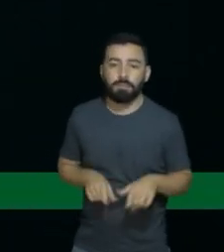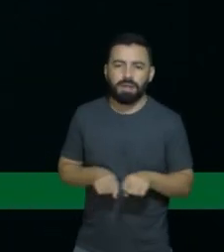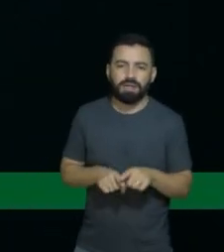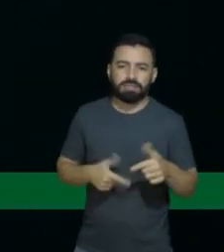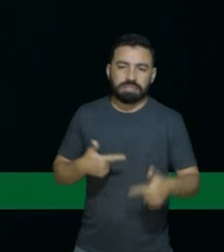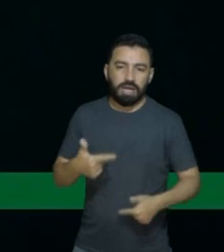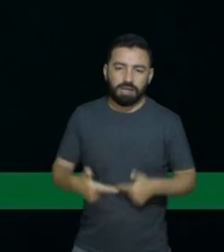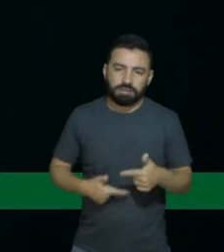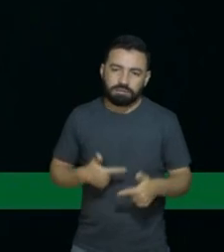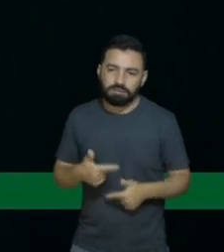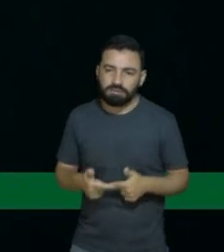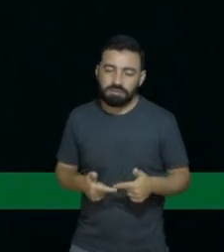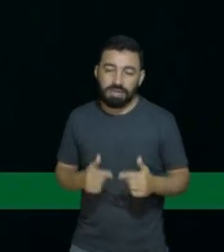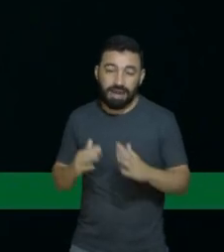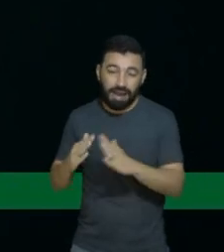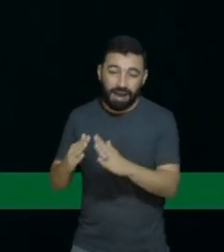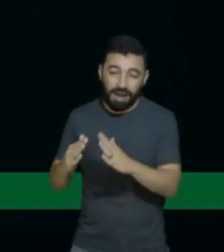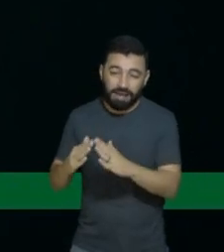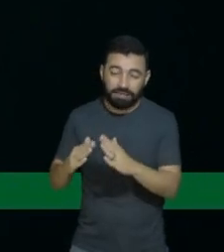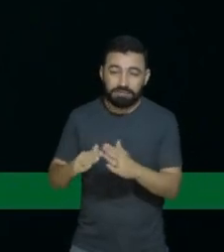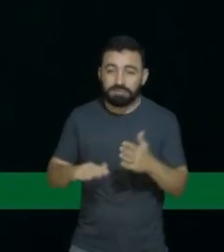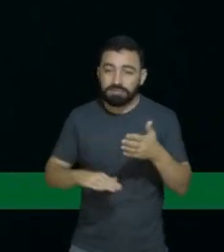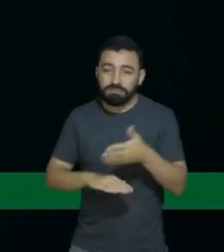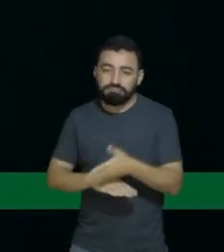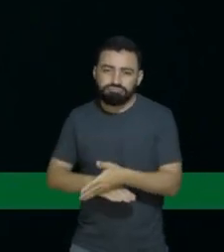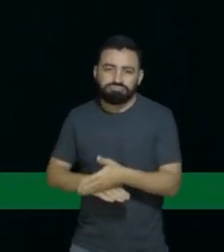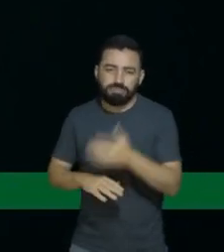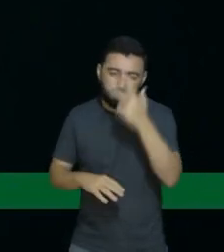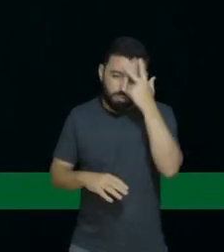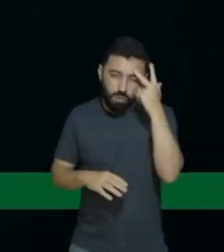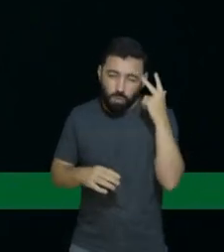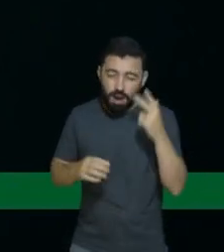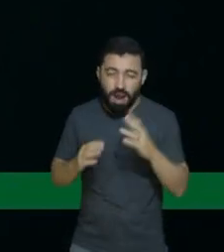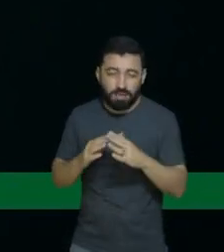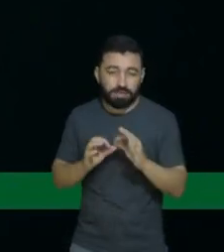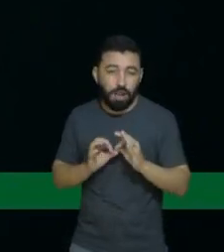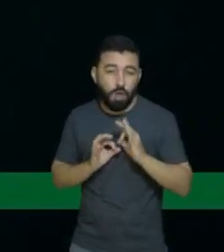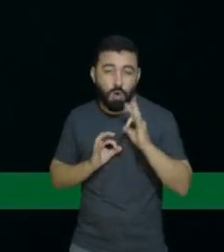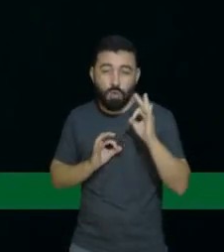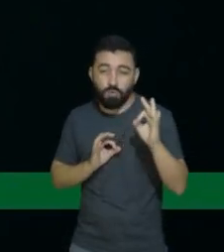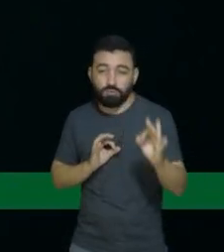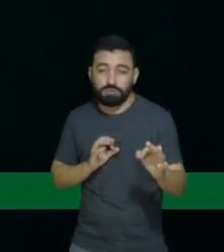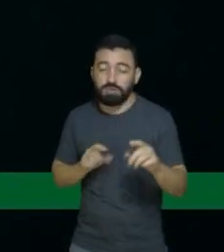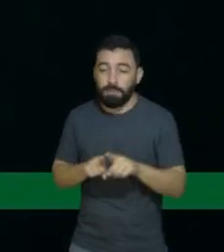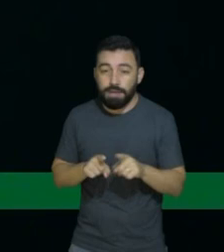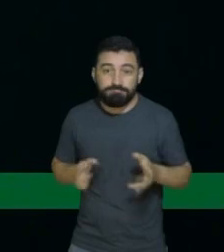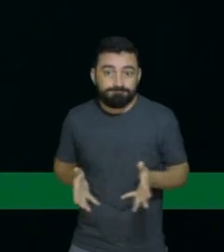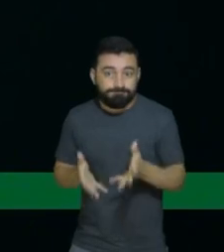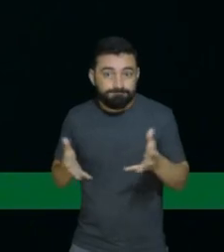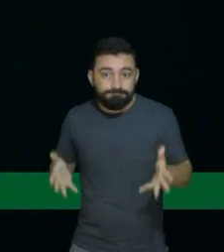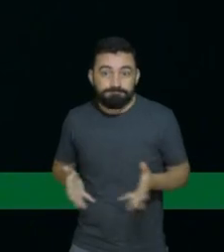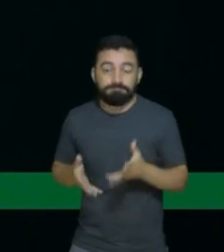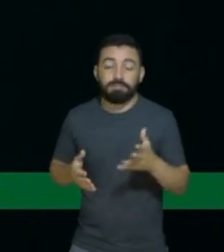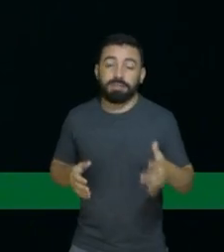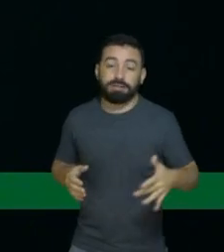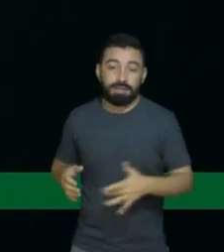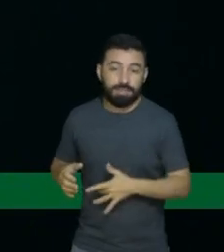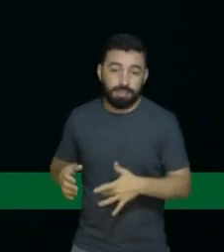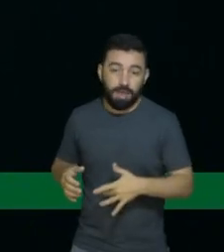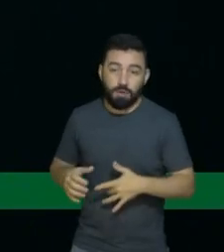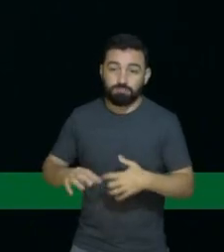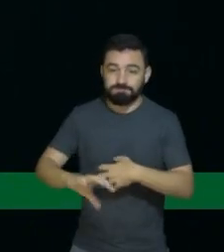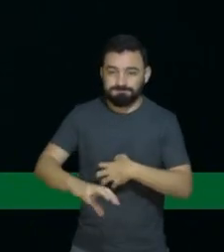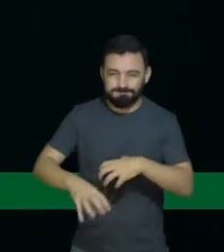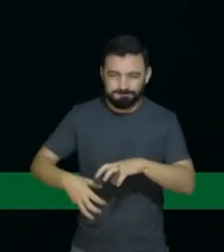para aquelas pessoas que moram longe estimular o transplante renal que hoje é a melhor